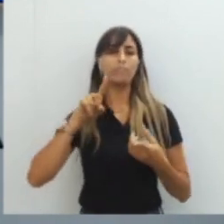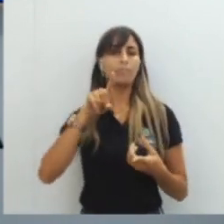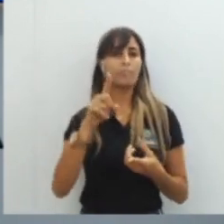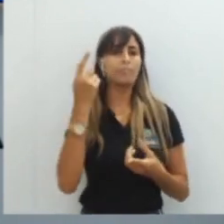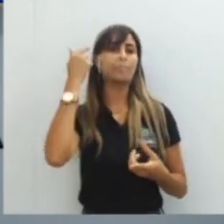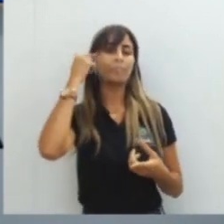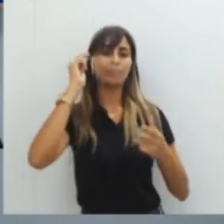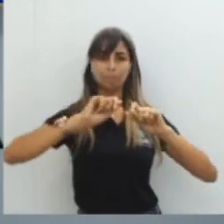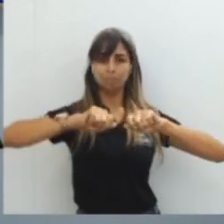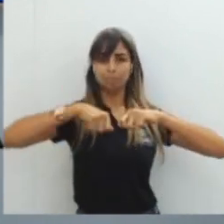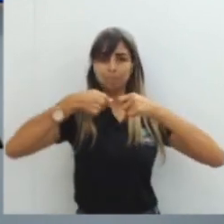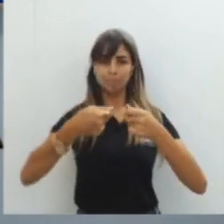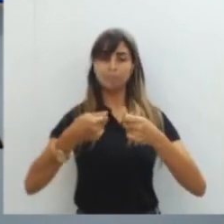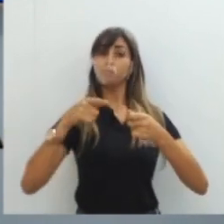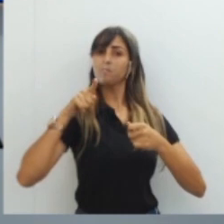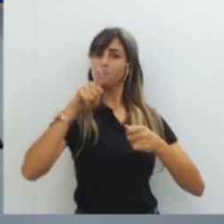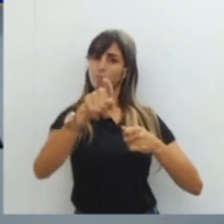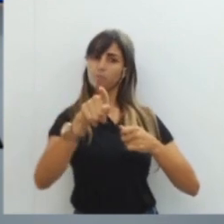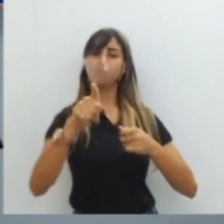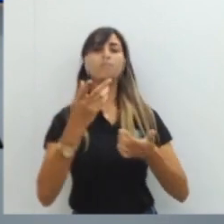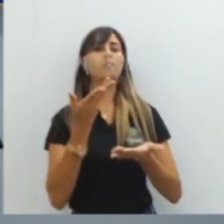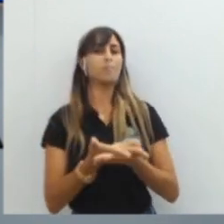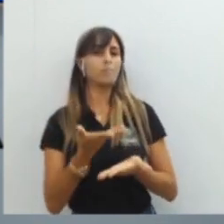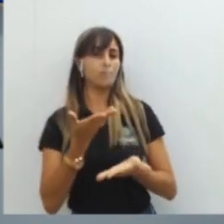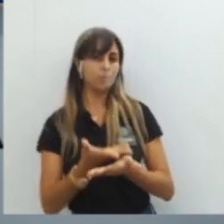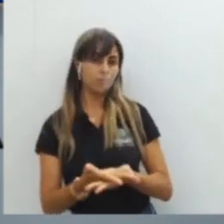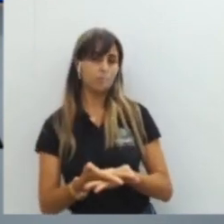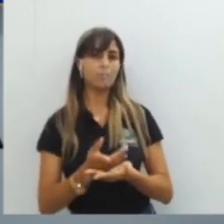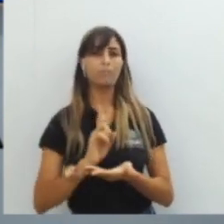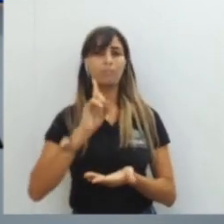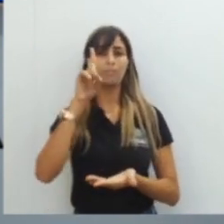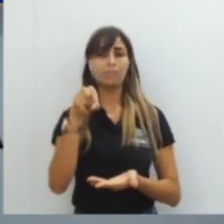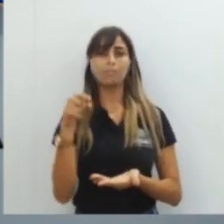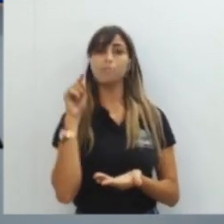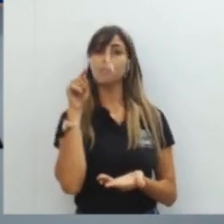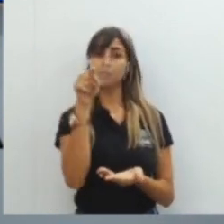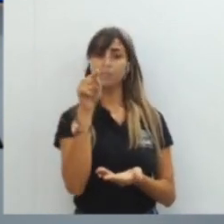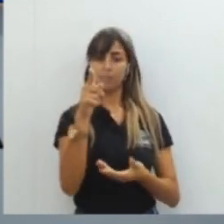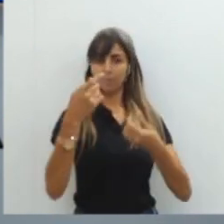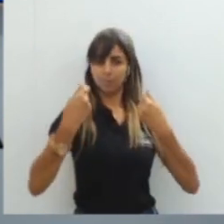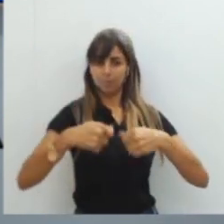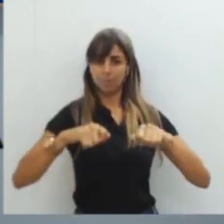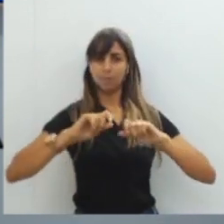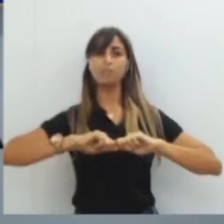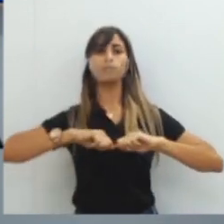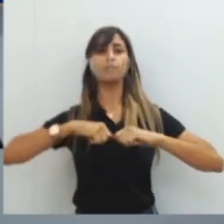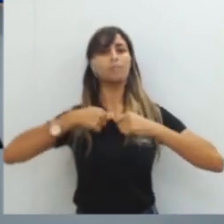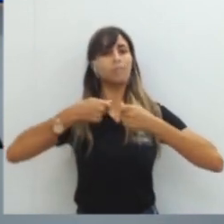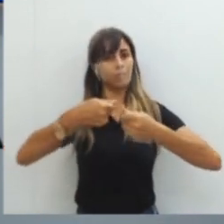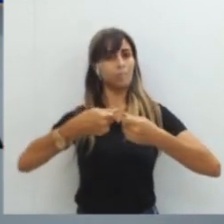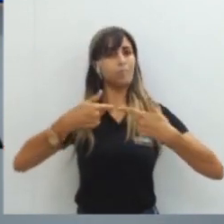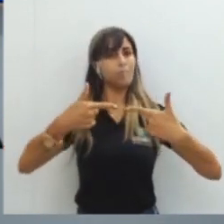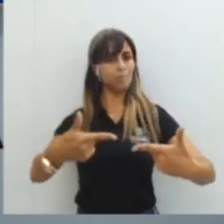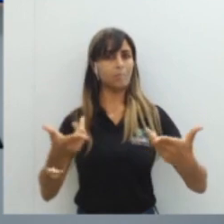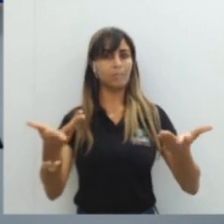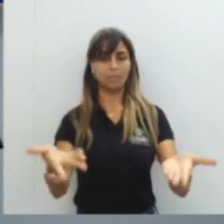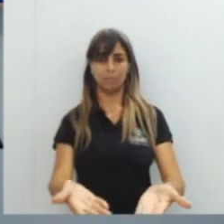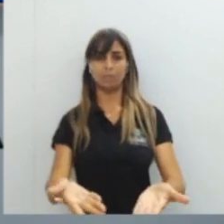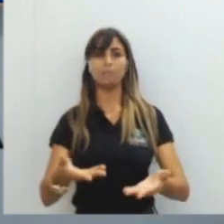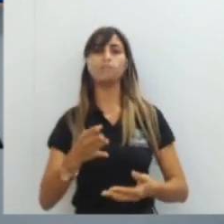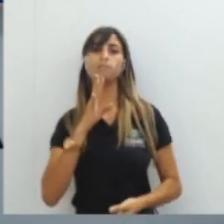que o esforço que você faz, o estudo que você faz é para você. E é preciso ter coragem para enfrentar esse momento